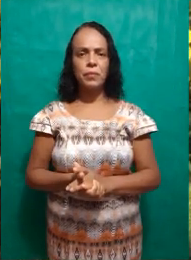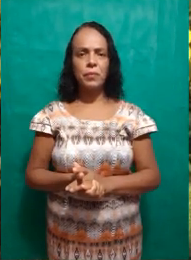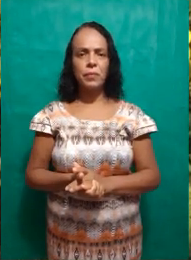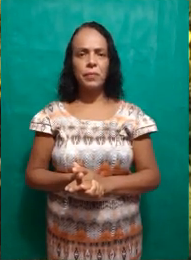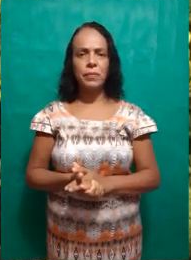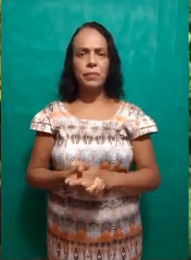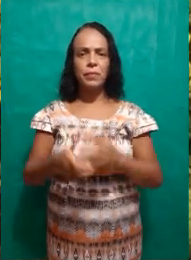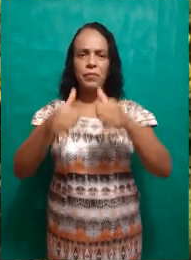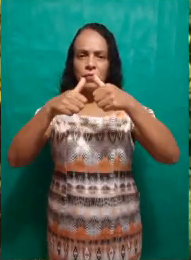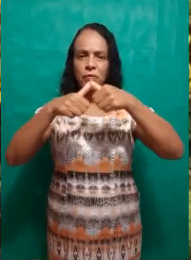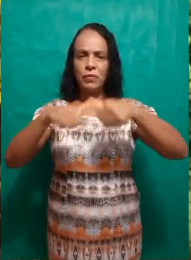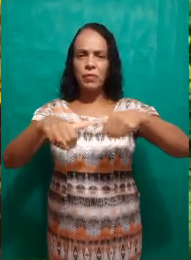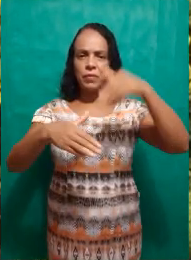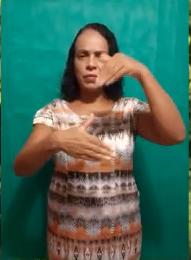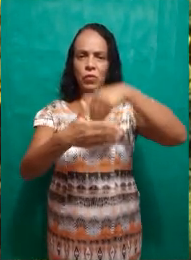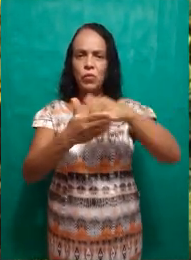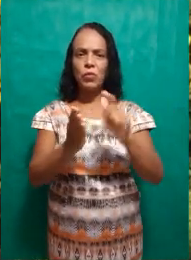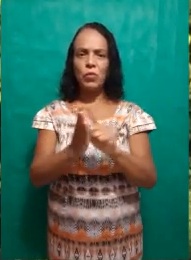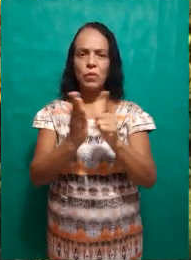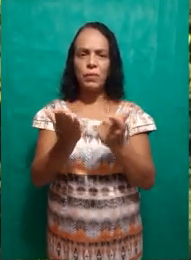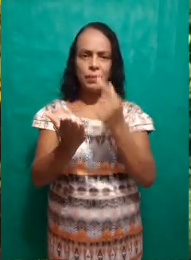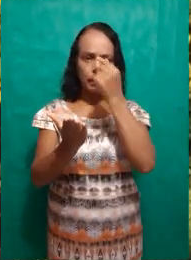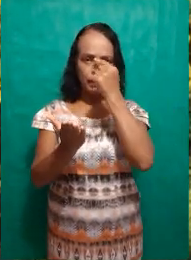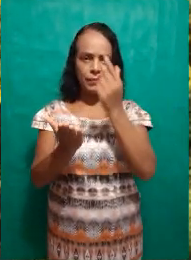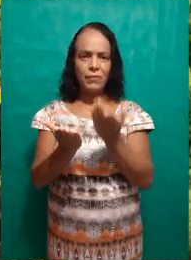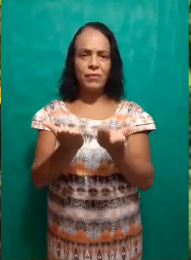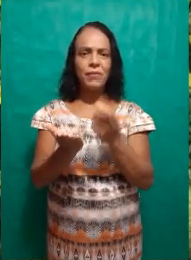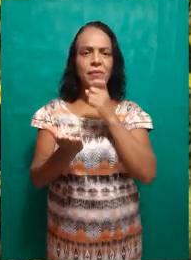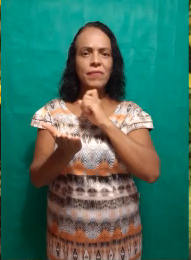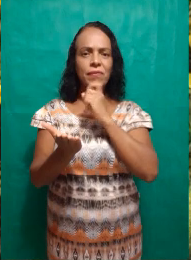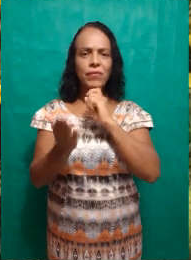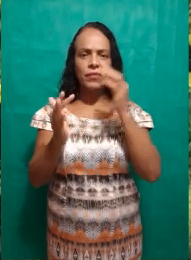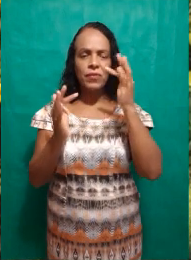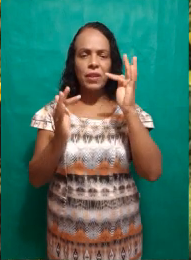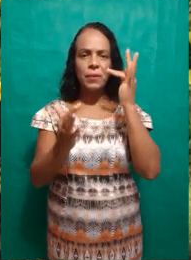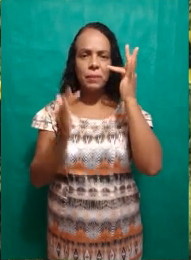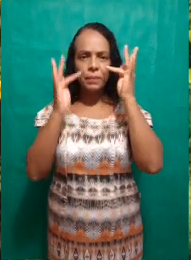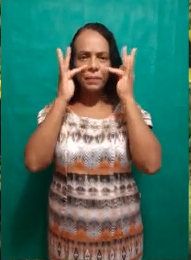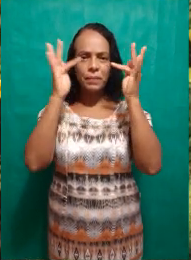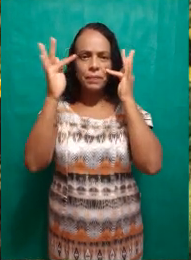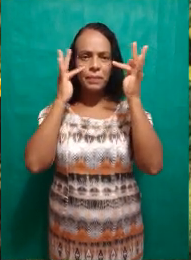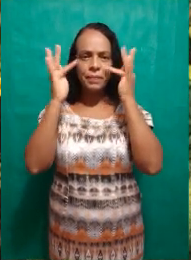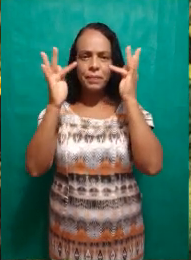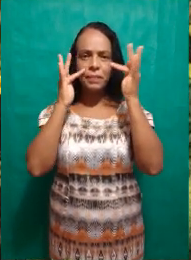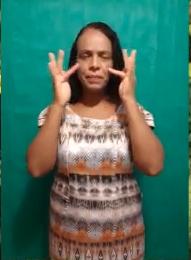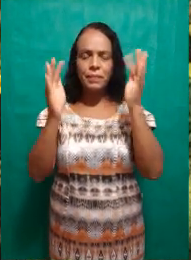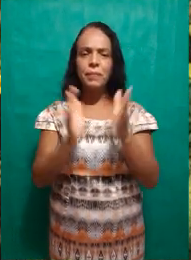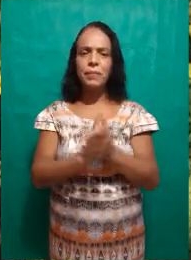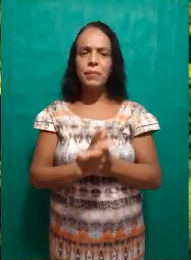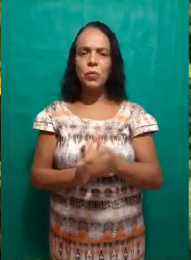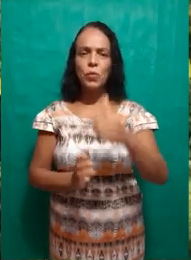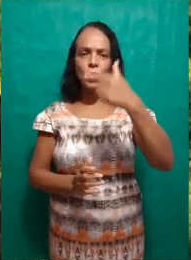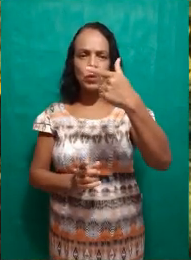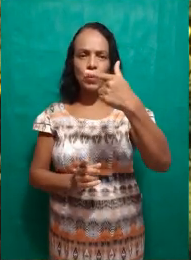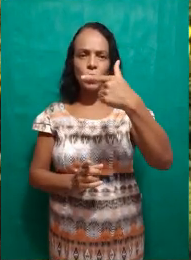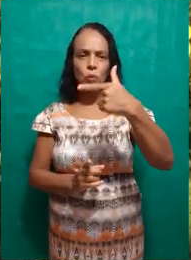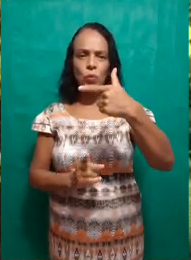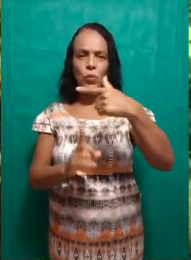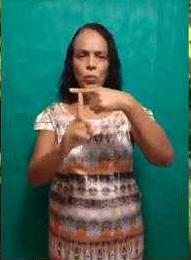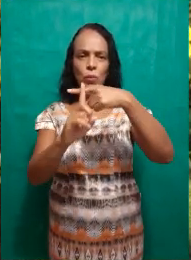estabelecido dentro do Velho Testamento. O segundo